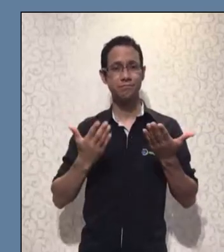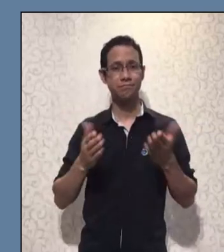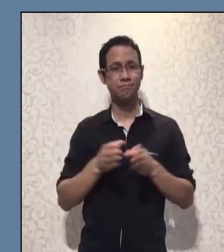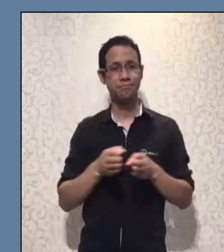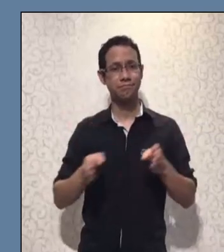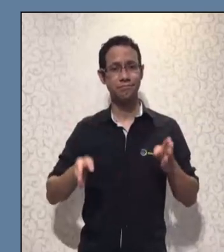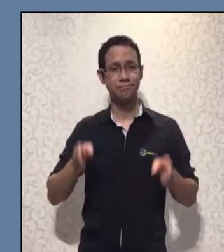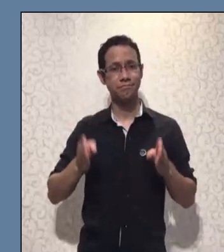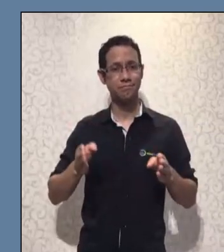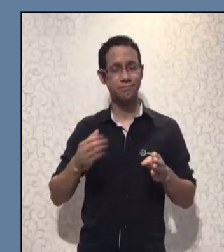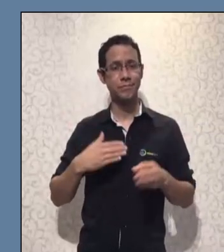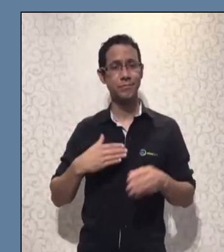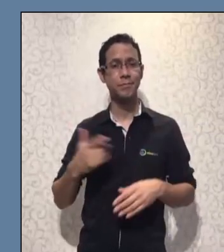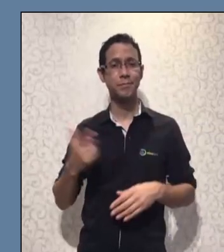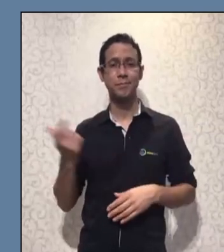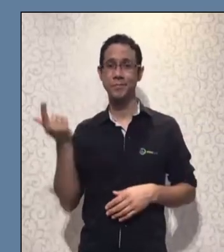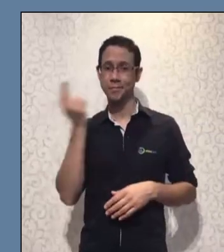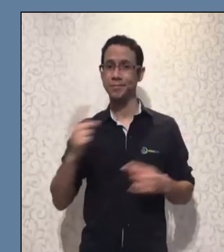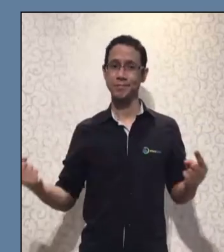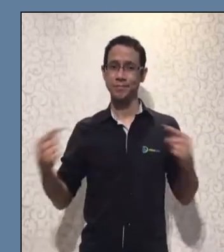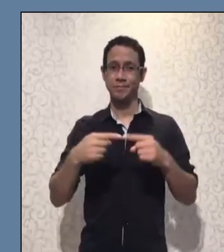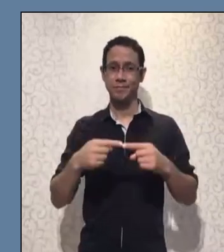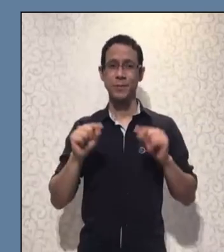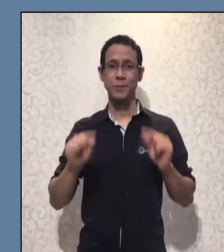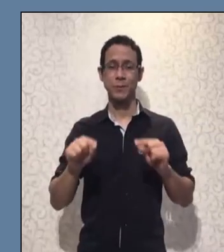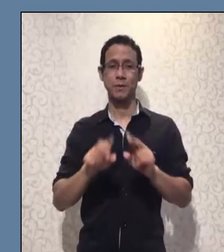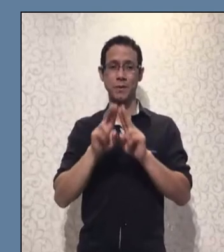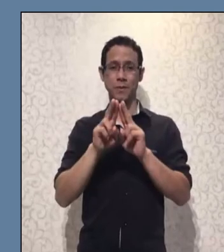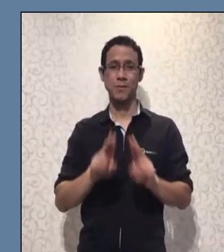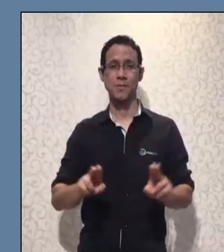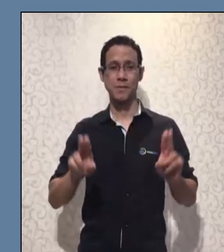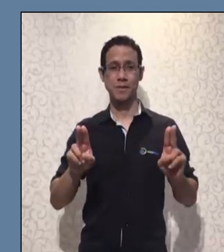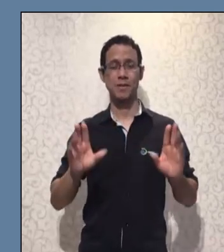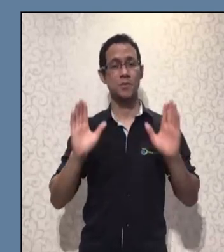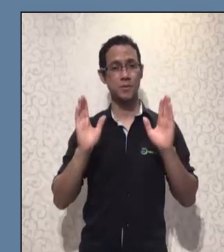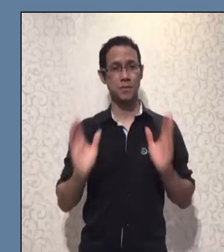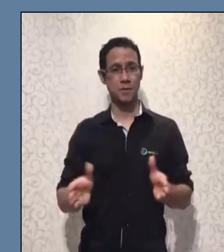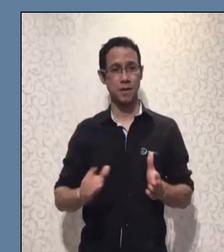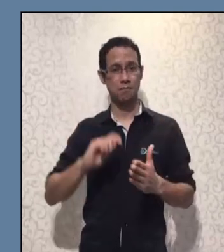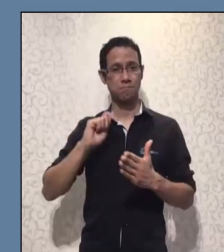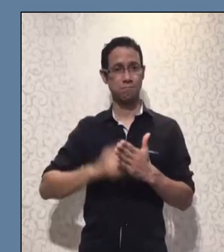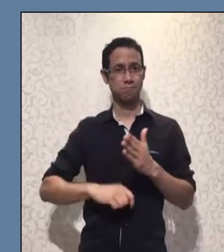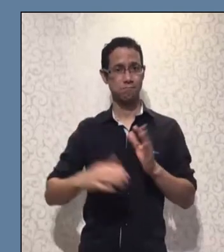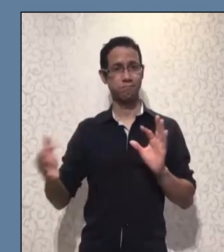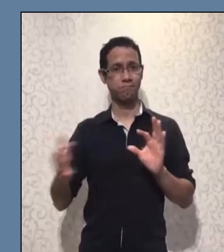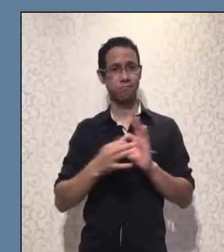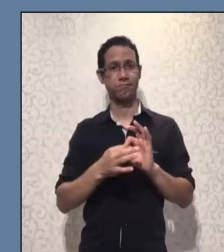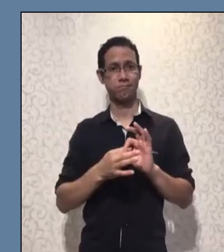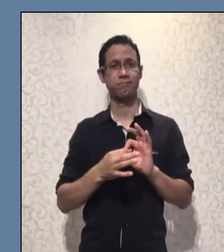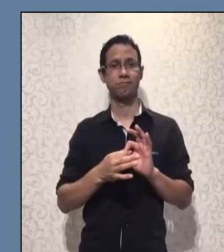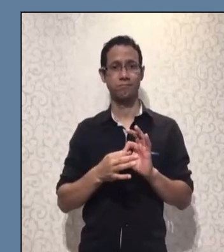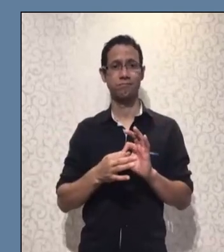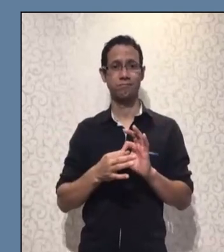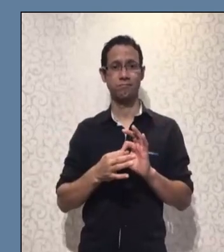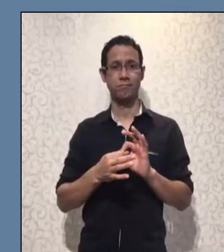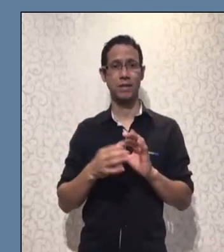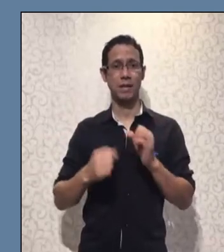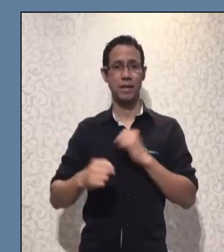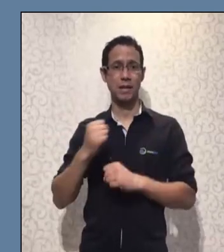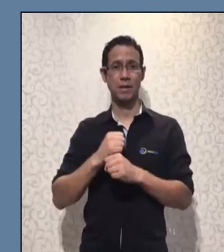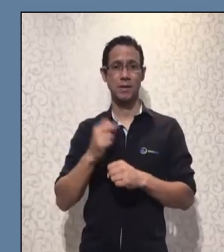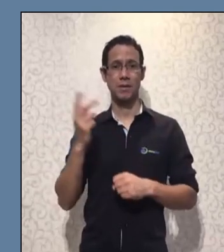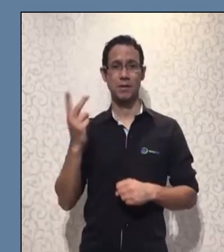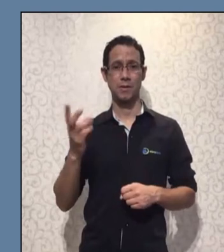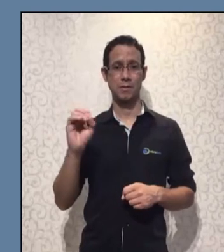feliz coincidência, a Universidade e o SESC estavam assinando o seu convênio, né? Foi acho que 2015, né,